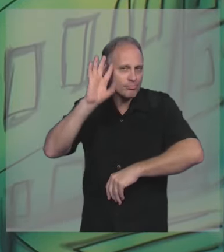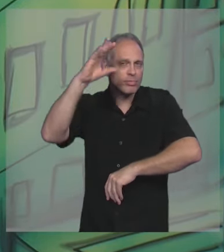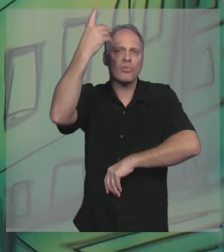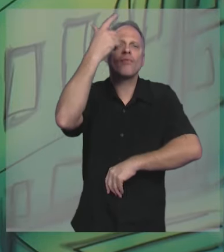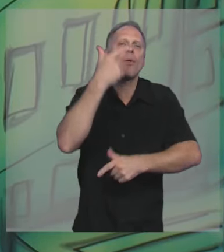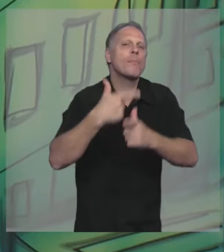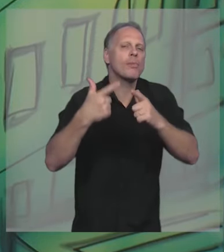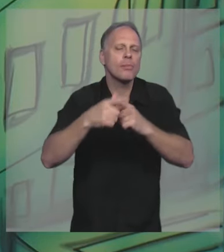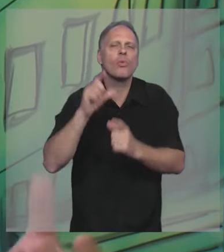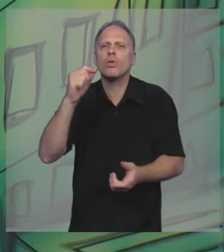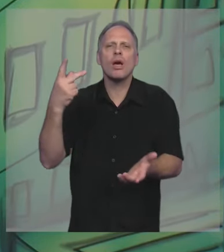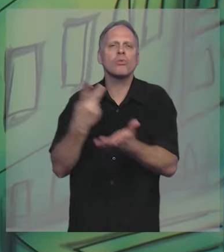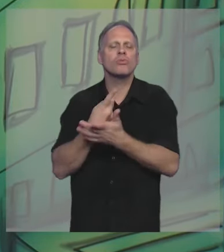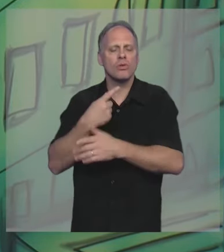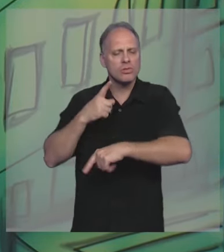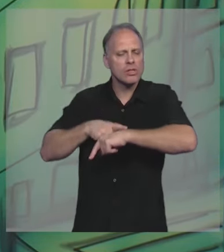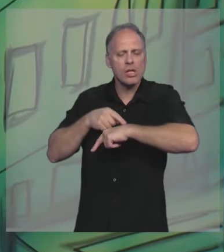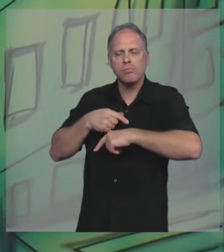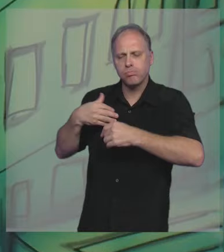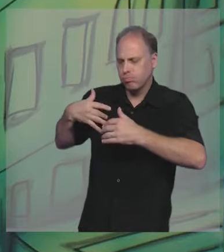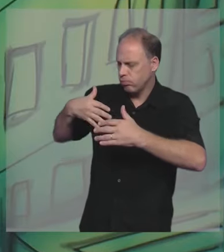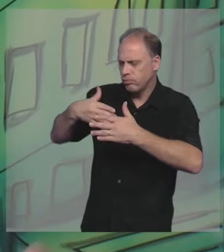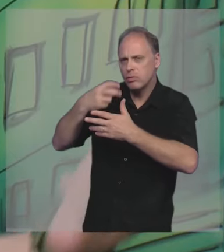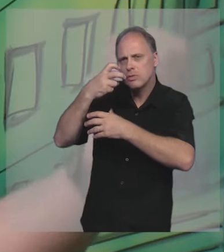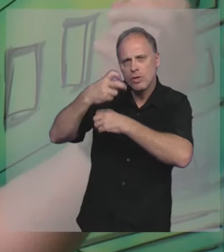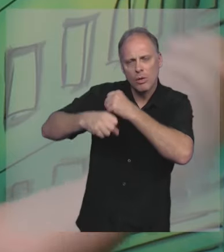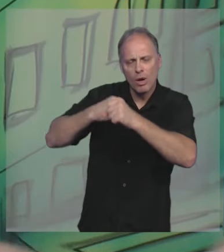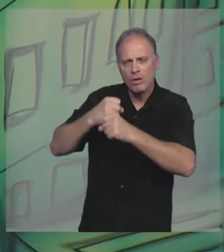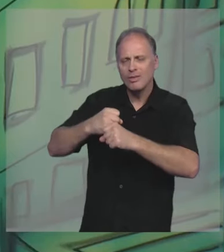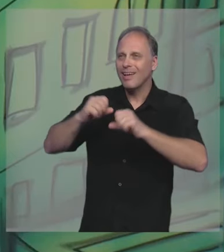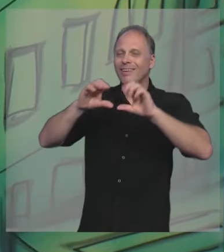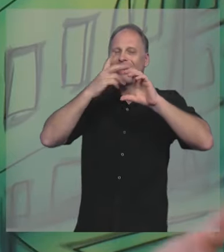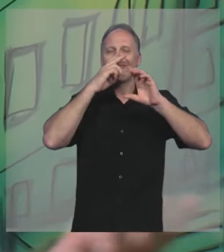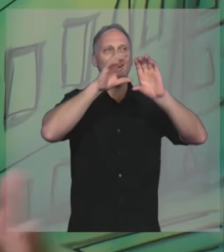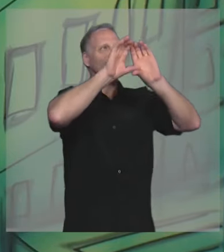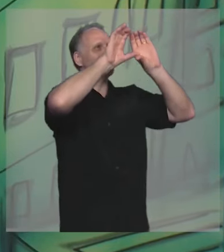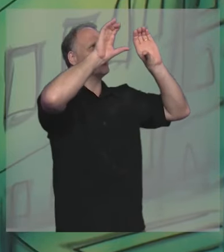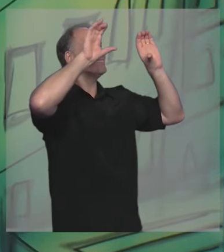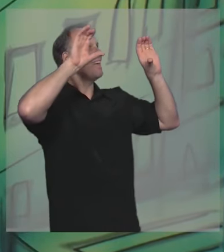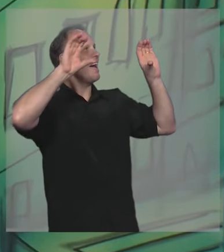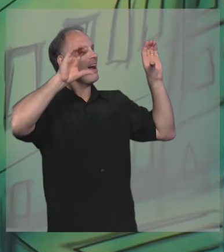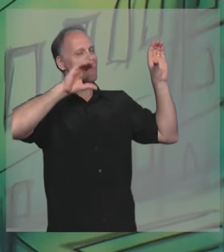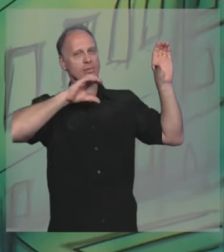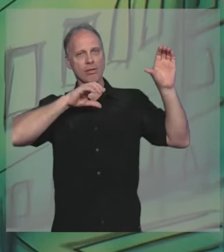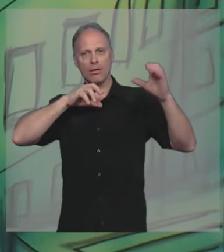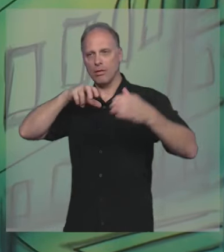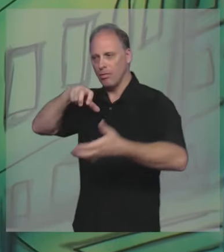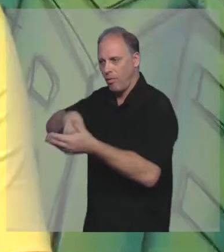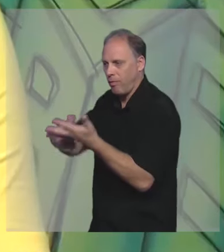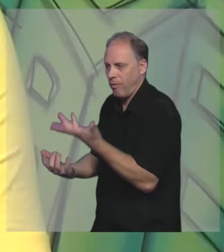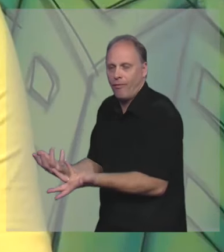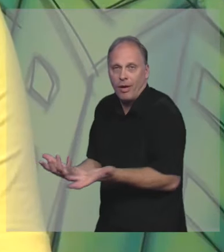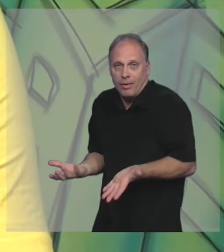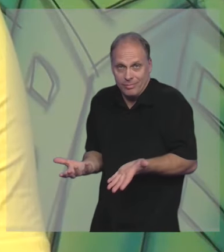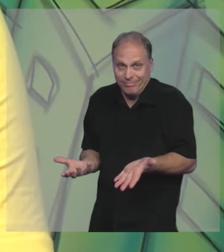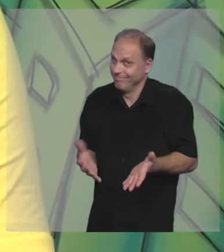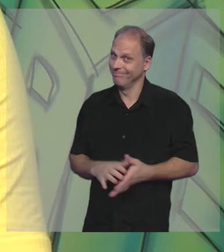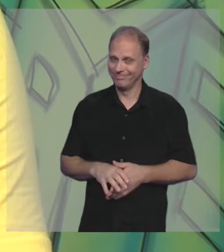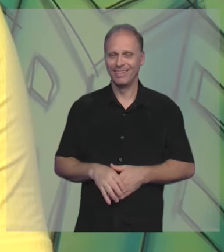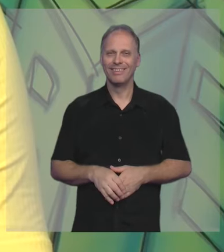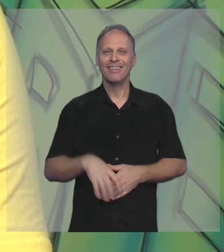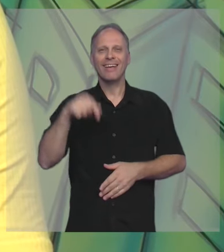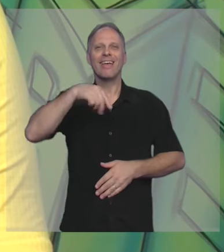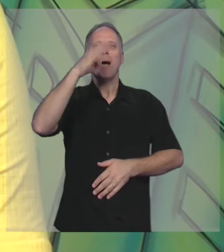saída. O que aconteceu nesse meio tempo que a gente saiu do céu e foi para o inferno? O Brasil, nos